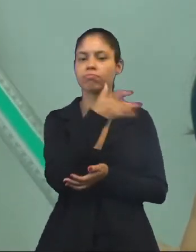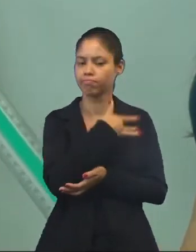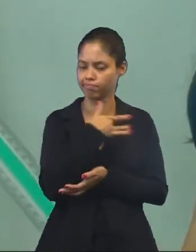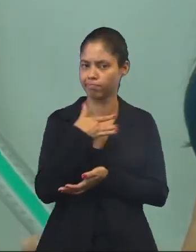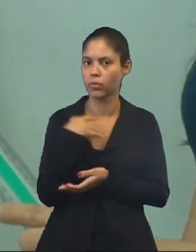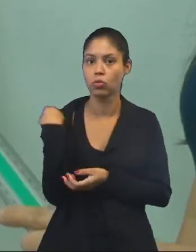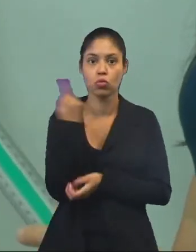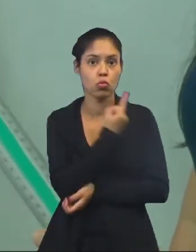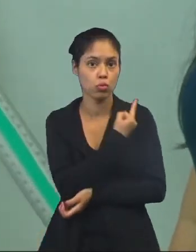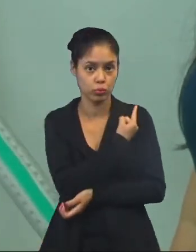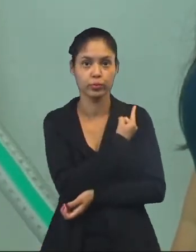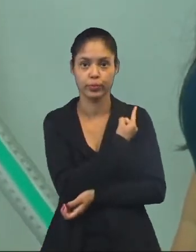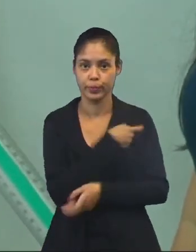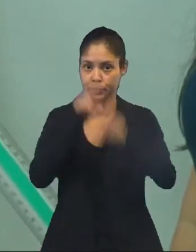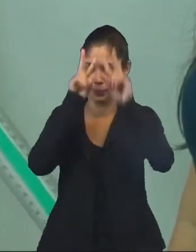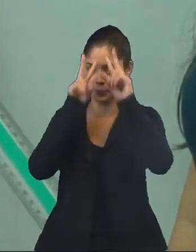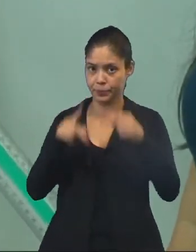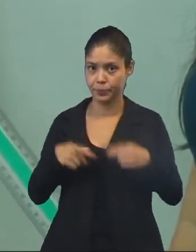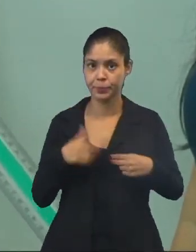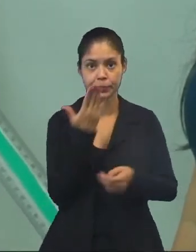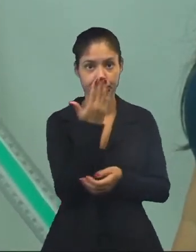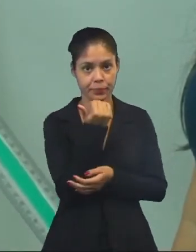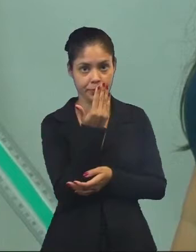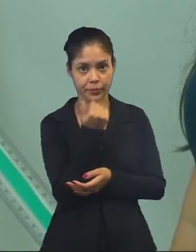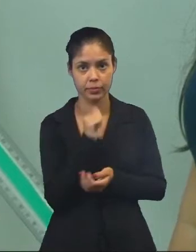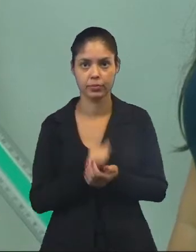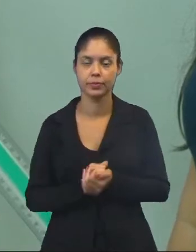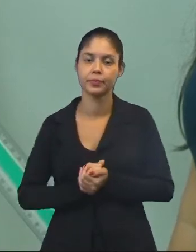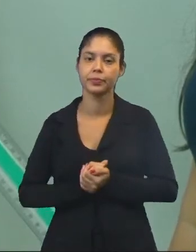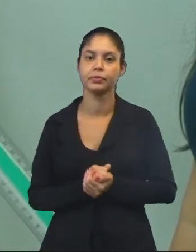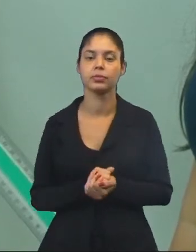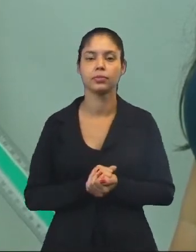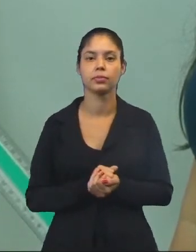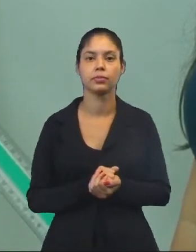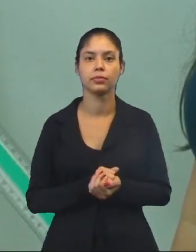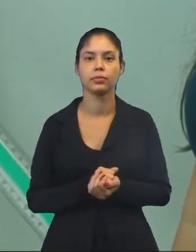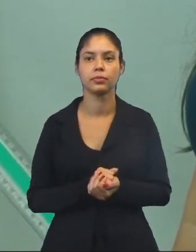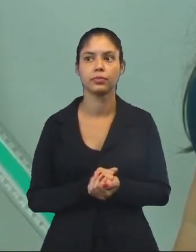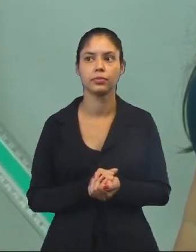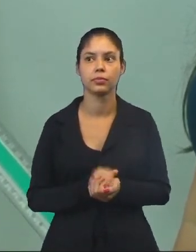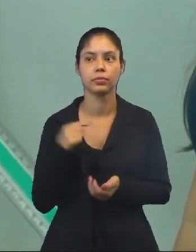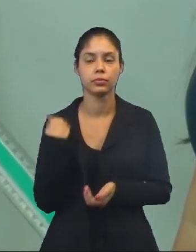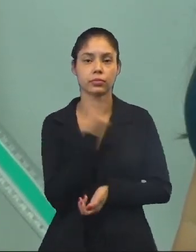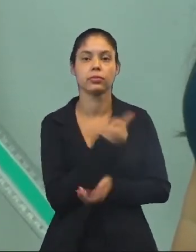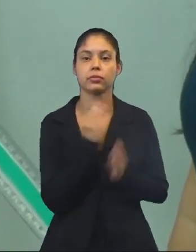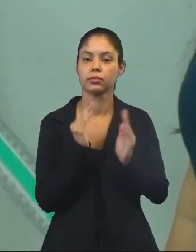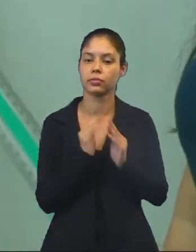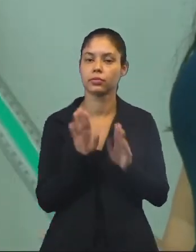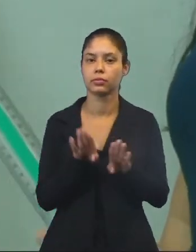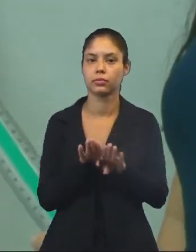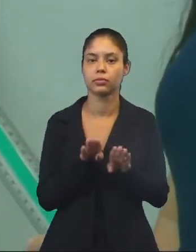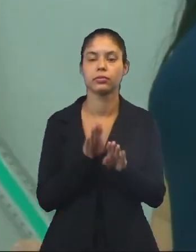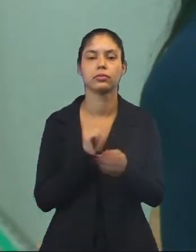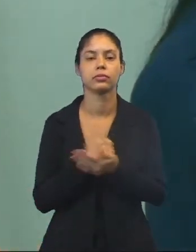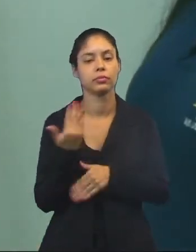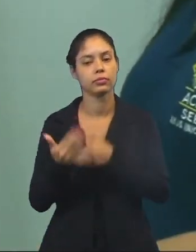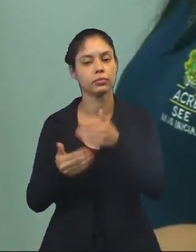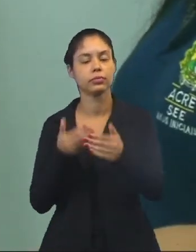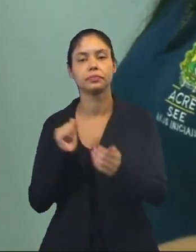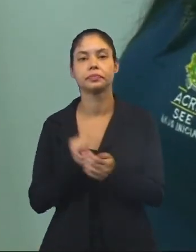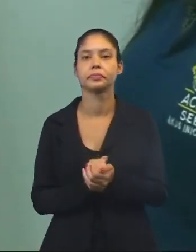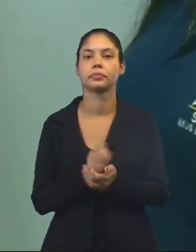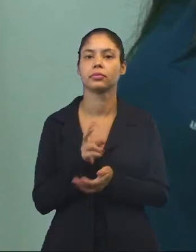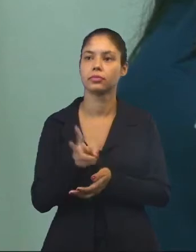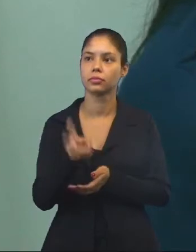como seres humanos, nós consumimos essa alimentação, né, em nossas casas também. Então, esse processo